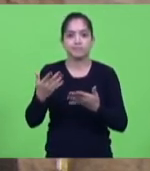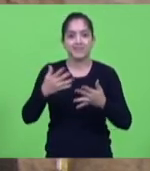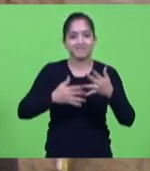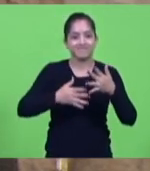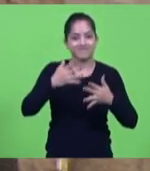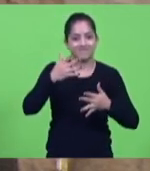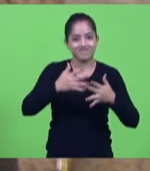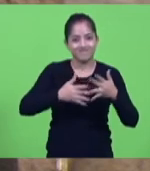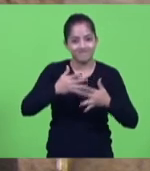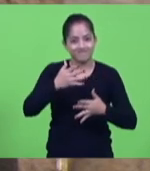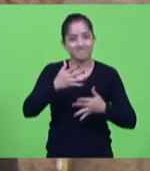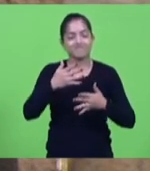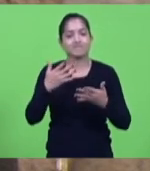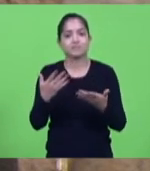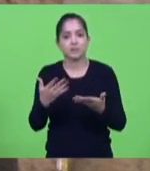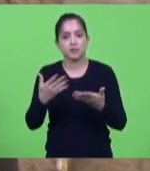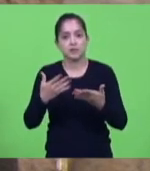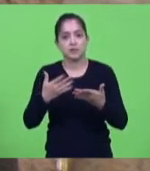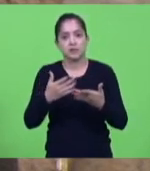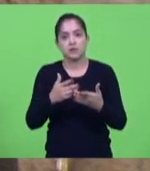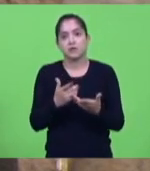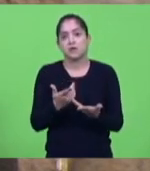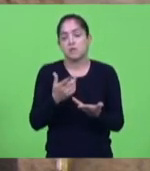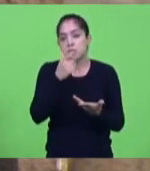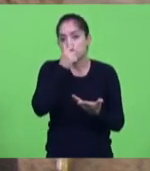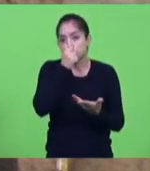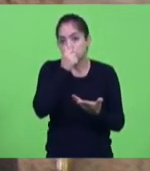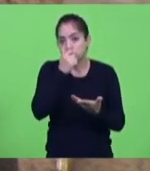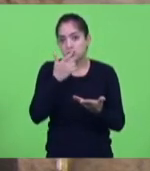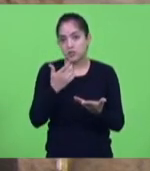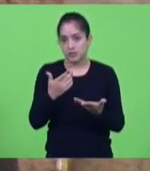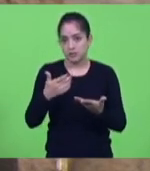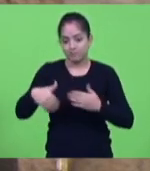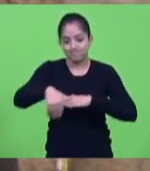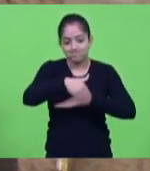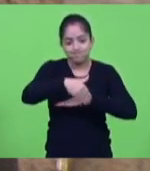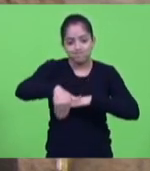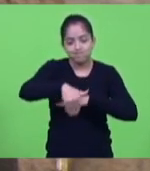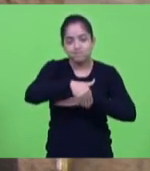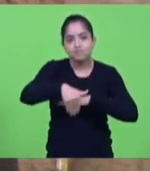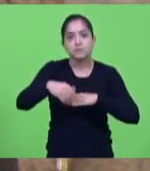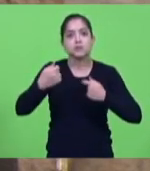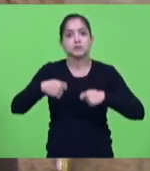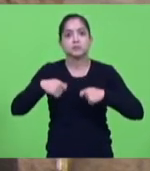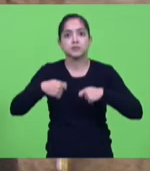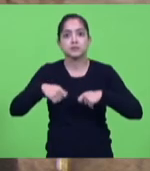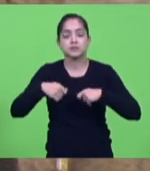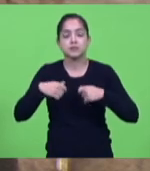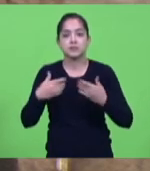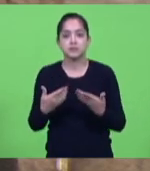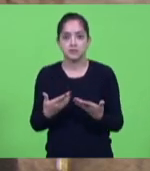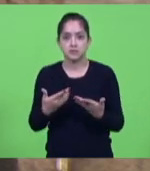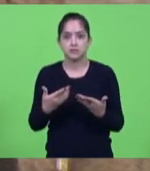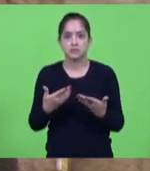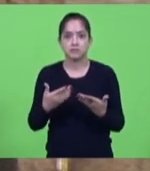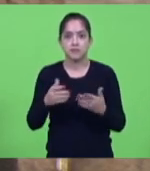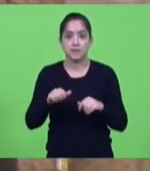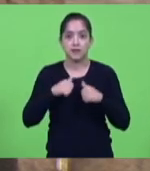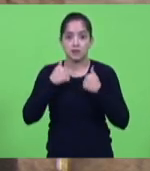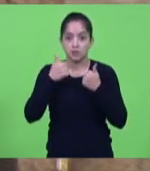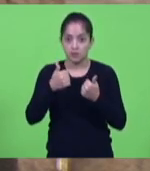hoje em dia, já saturada. Então, esse é um esforço muito grande, e a gente se alegra